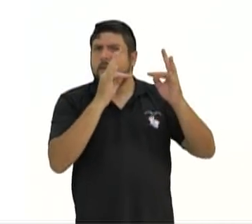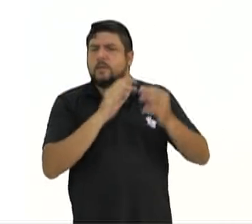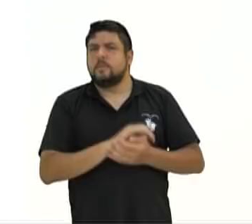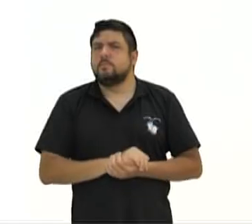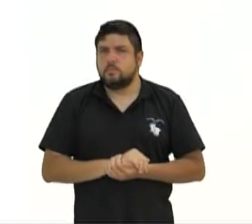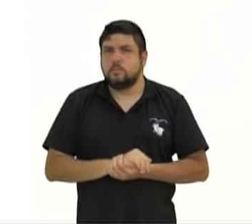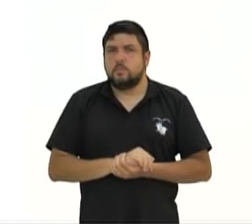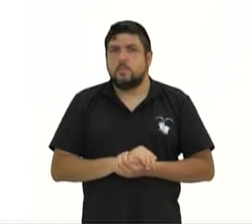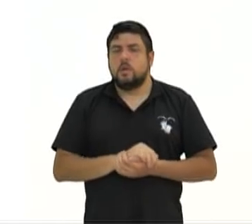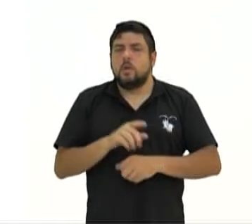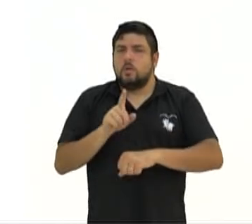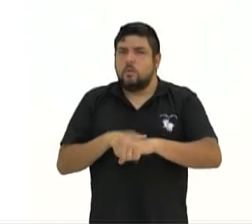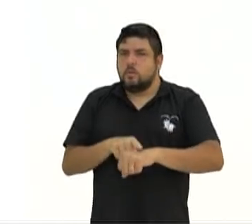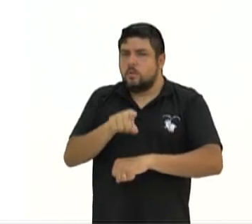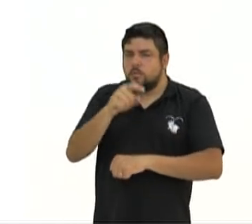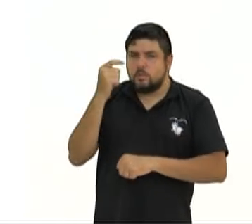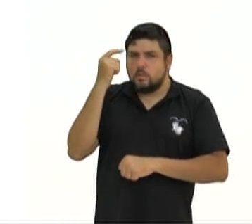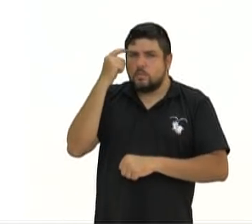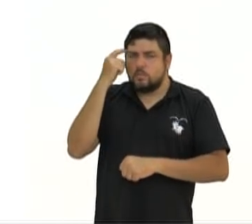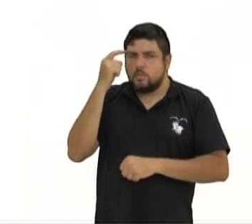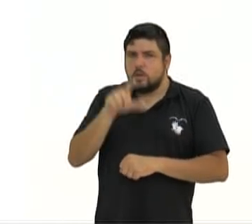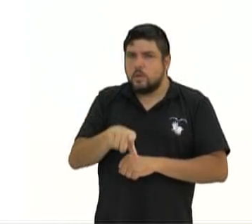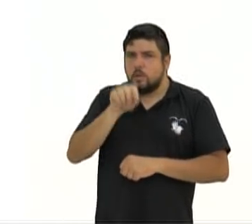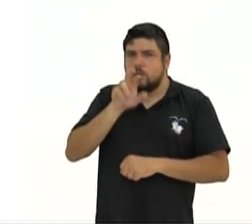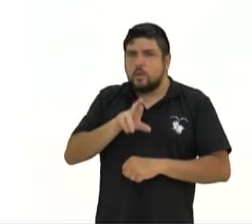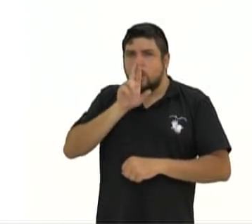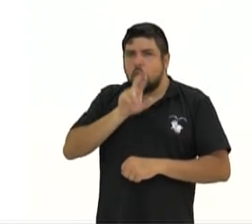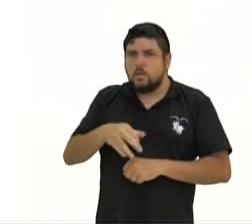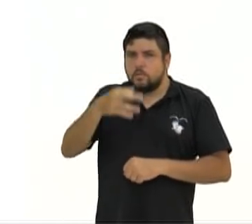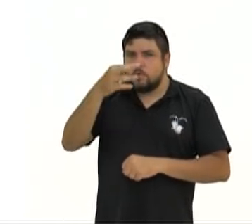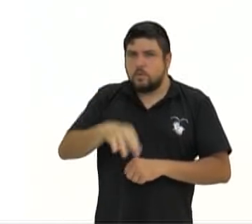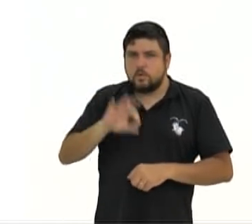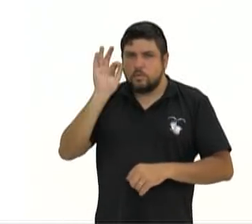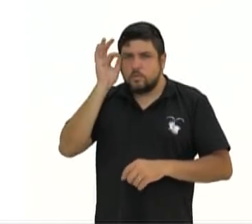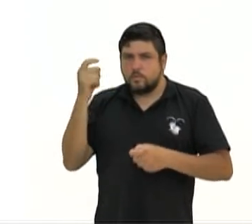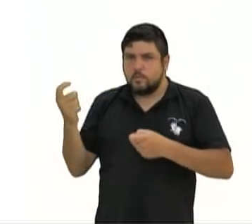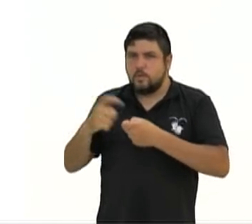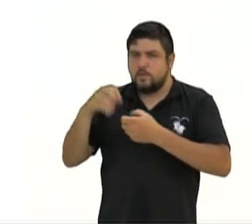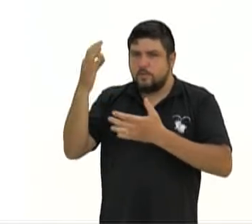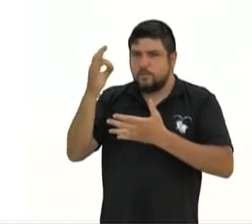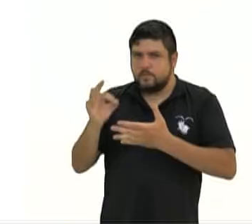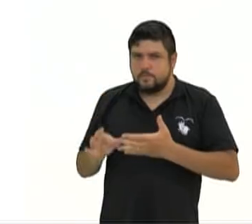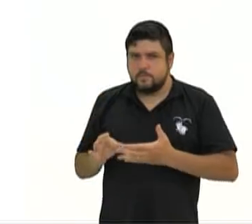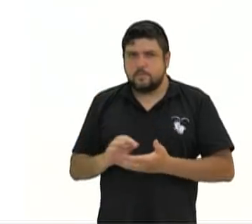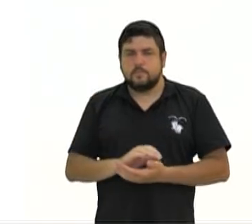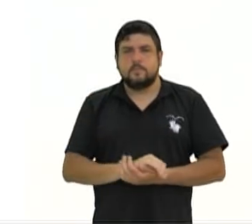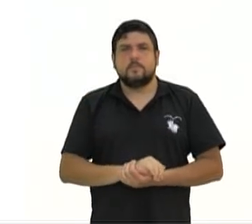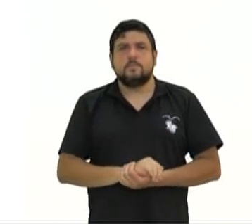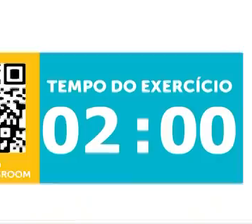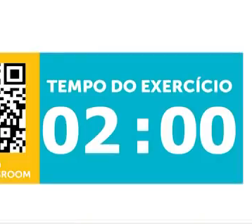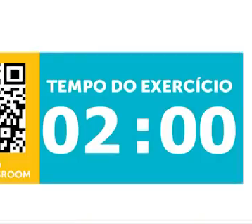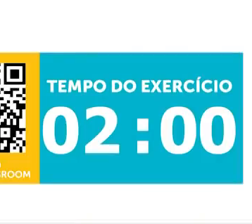um tempinho para vocês responderem esse quiz e logo voltamos com a resposta.